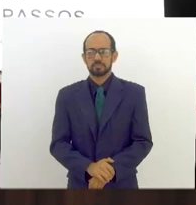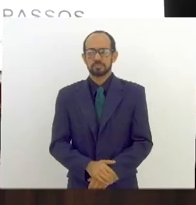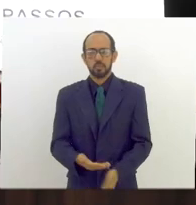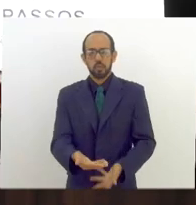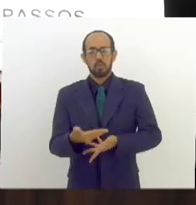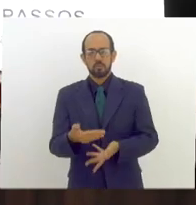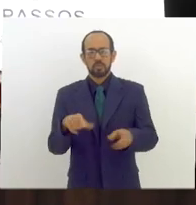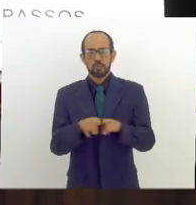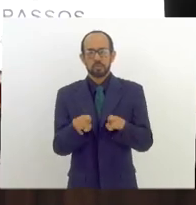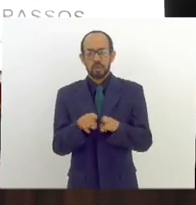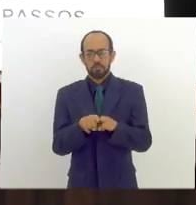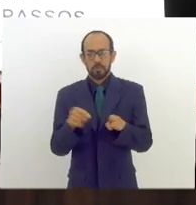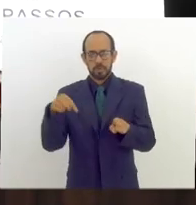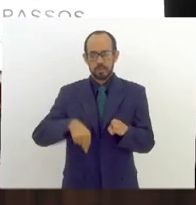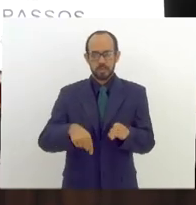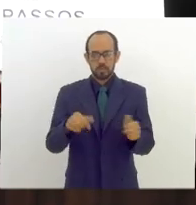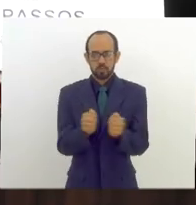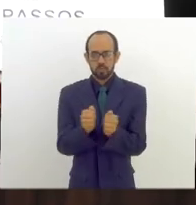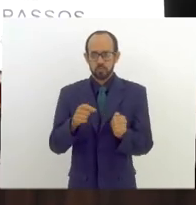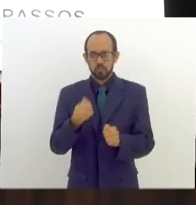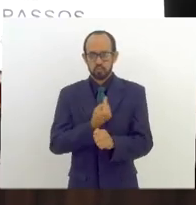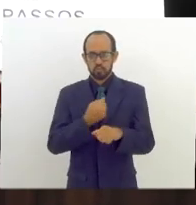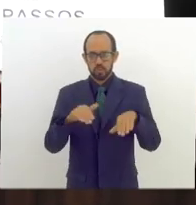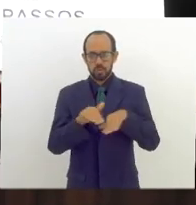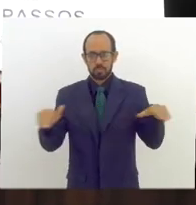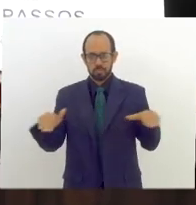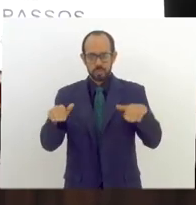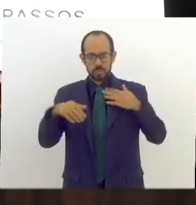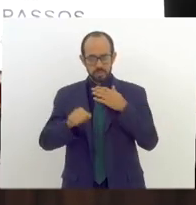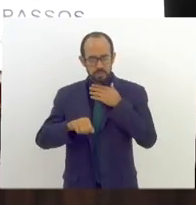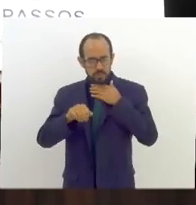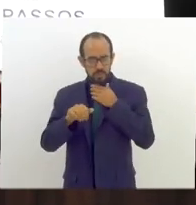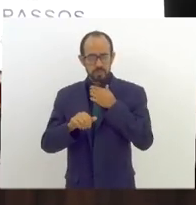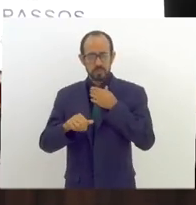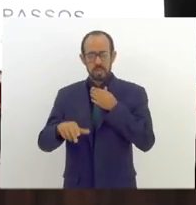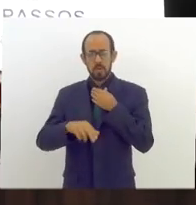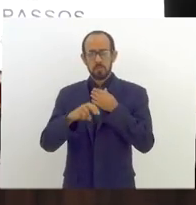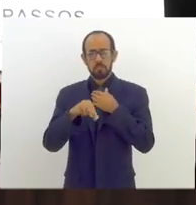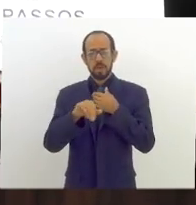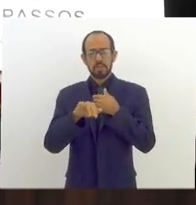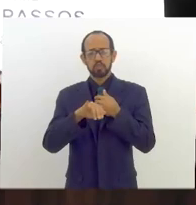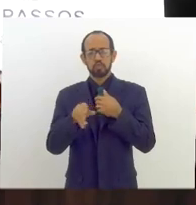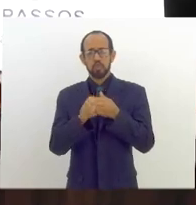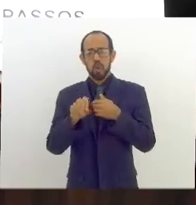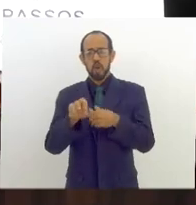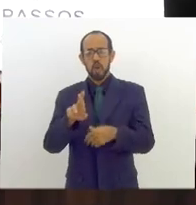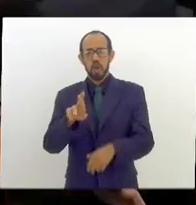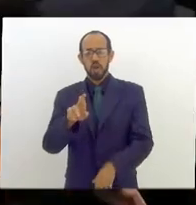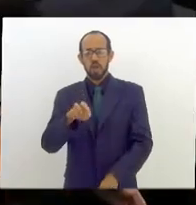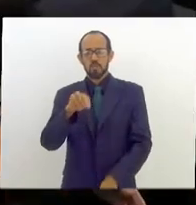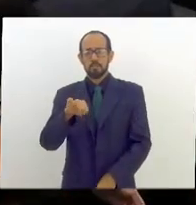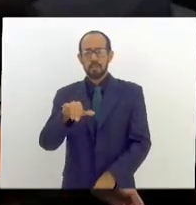Convido para estar conosco à mesa o Major Brigadeiro do Ar, Márcio Bruno Bonotto.